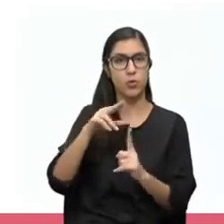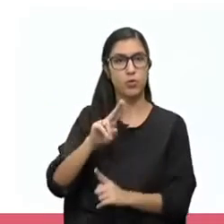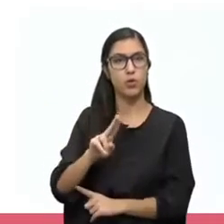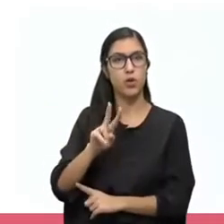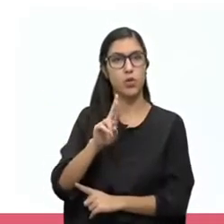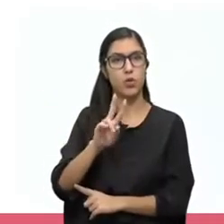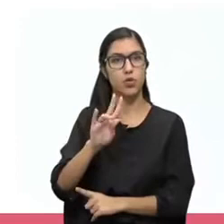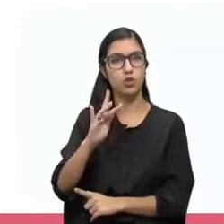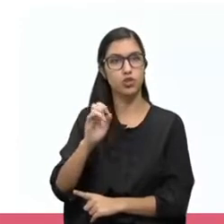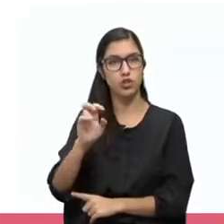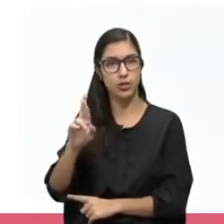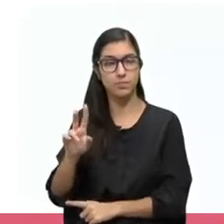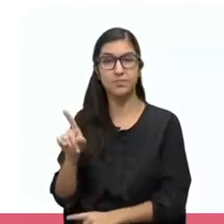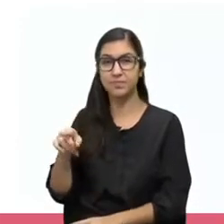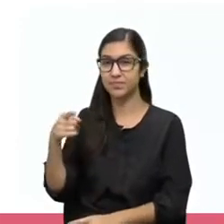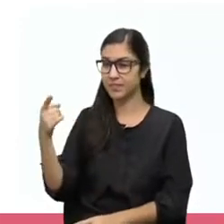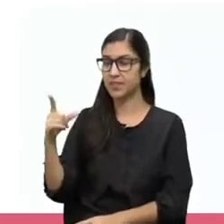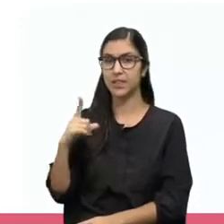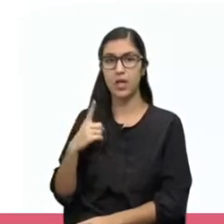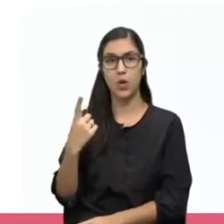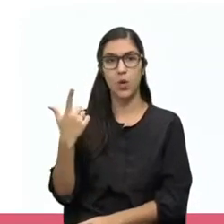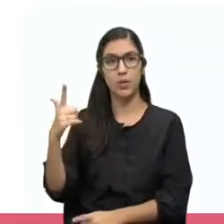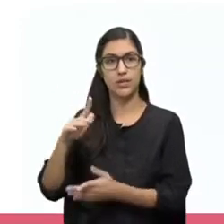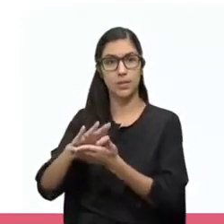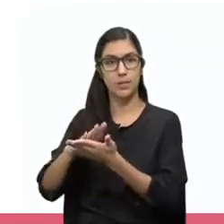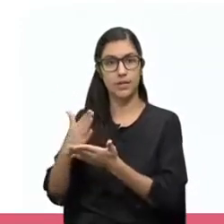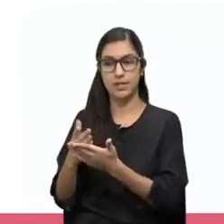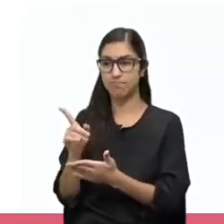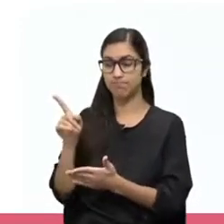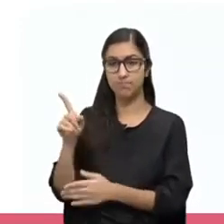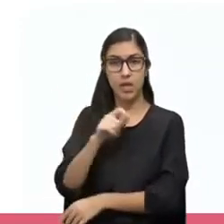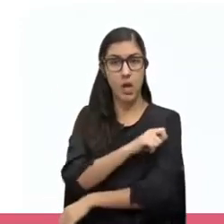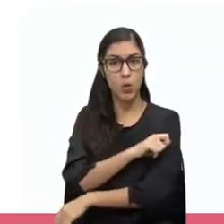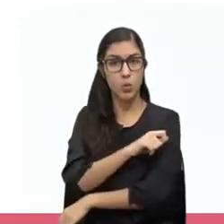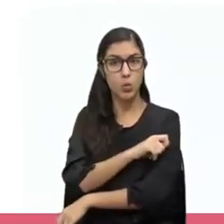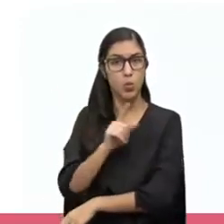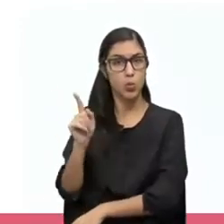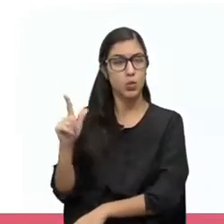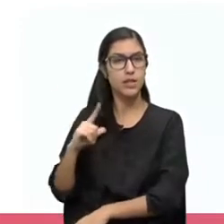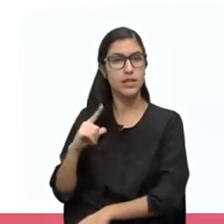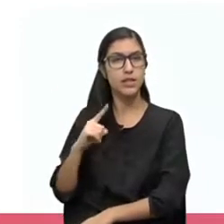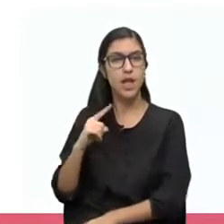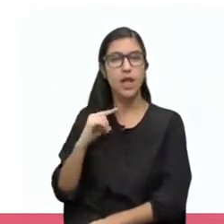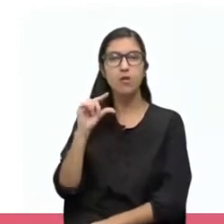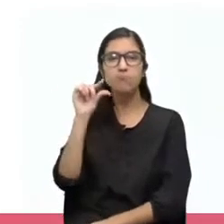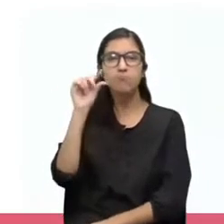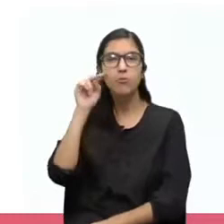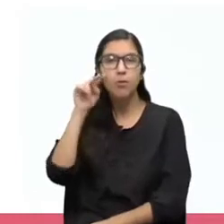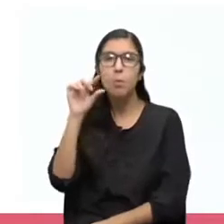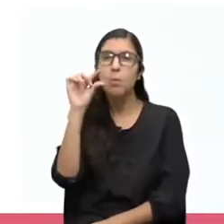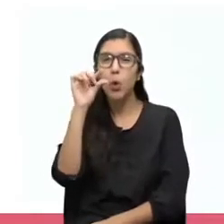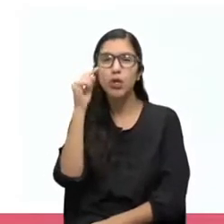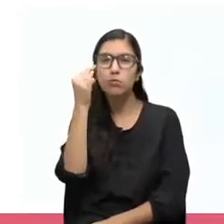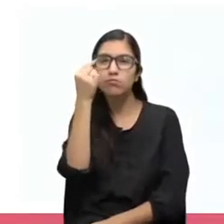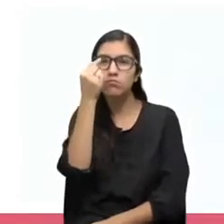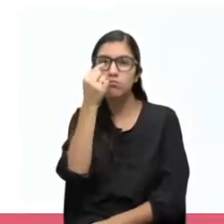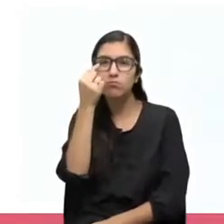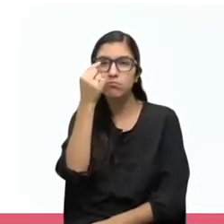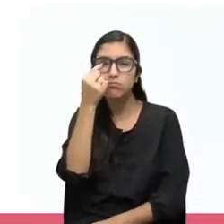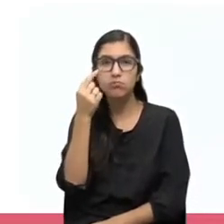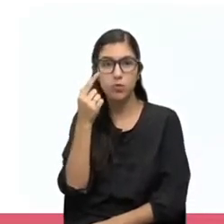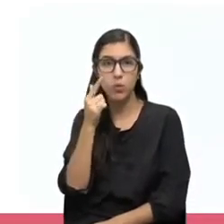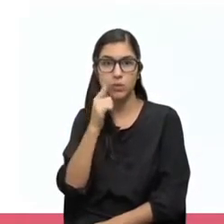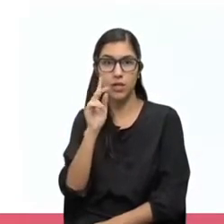a Libras tátil. Esse meu aluno tem um pequeno resíduo em um olho, por conta da retinose